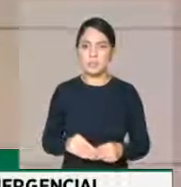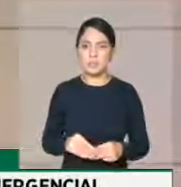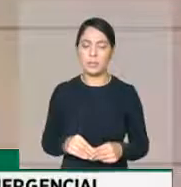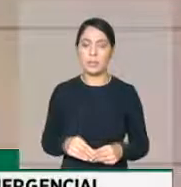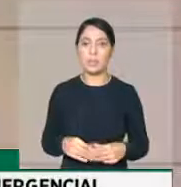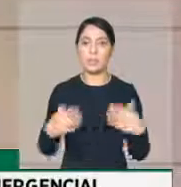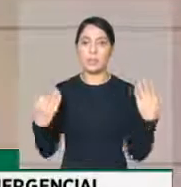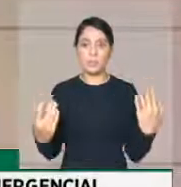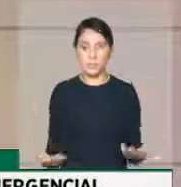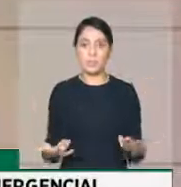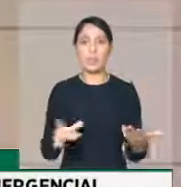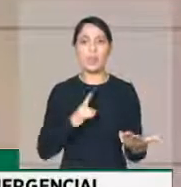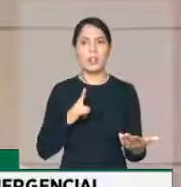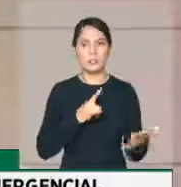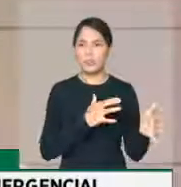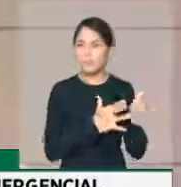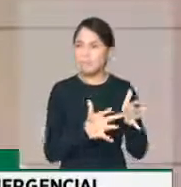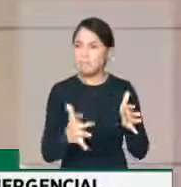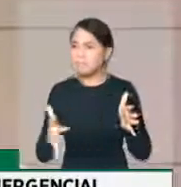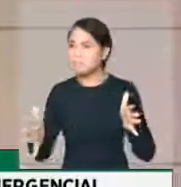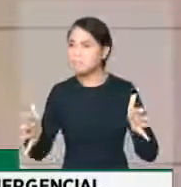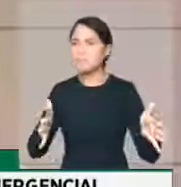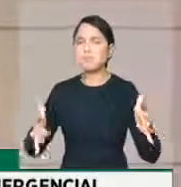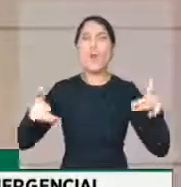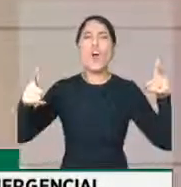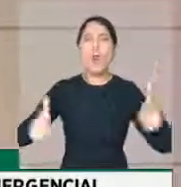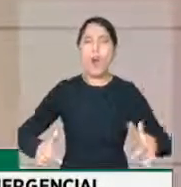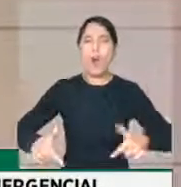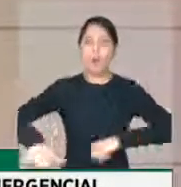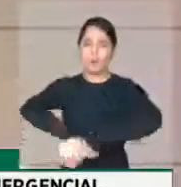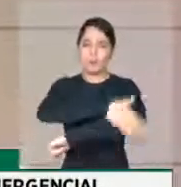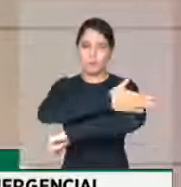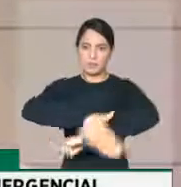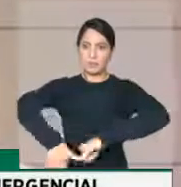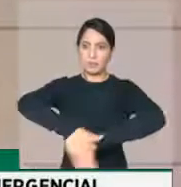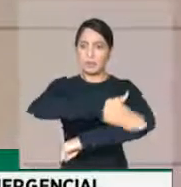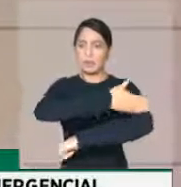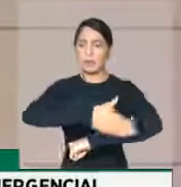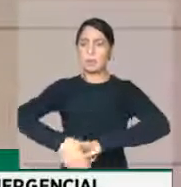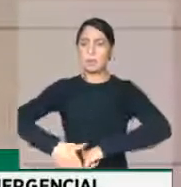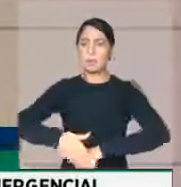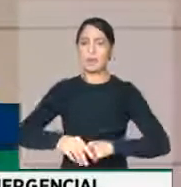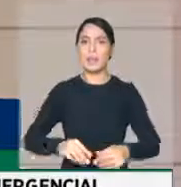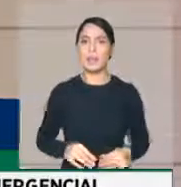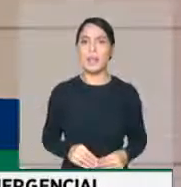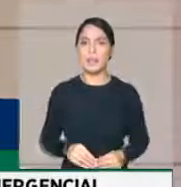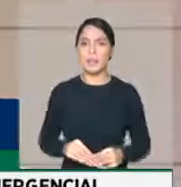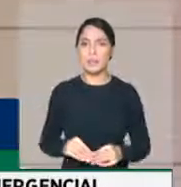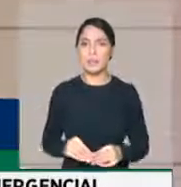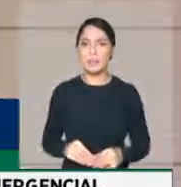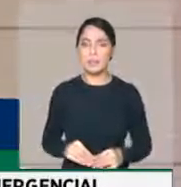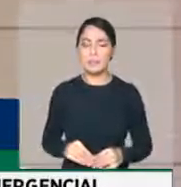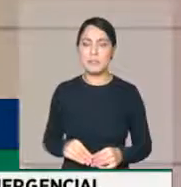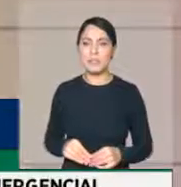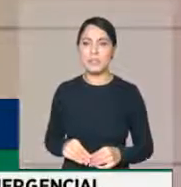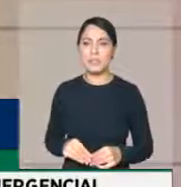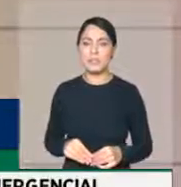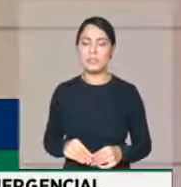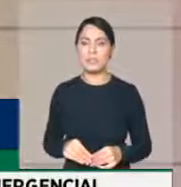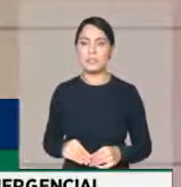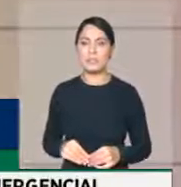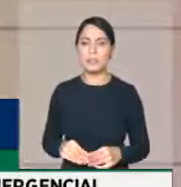Outro movimento, também nas ruas ainda do Brasil, me referindo ainda ao Brasil, ocorreu no domingo,